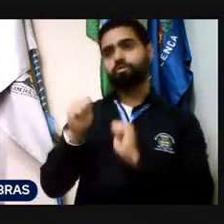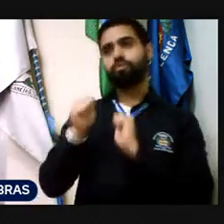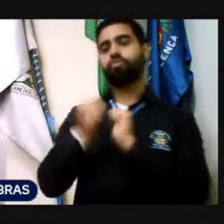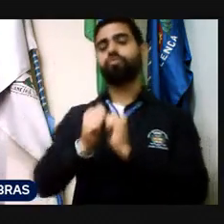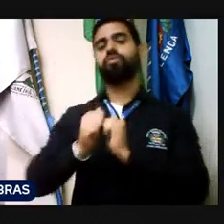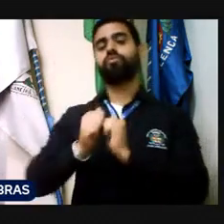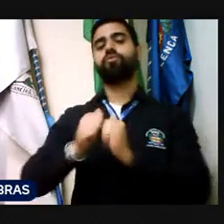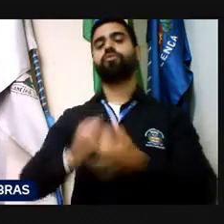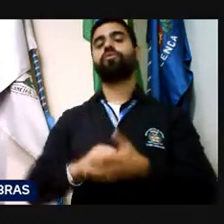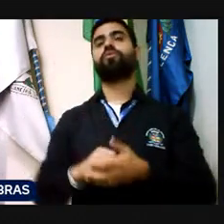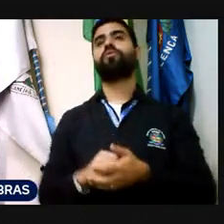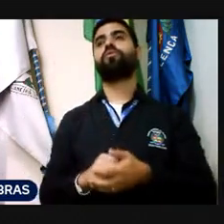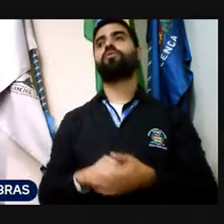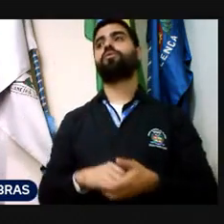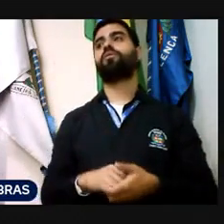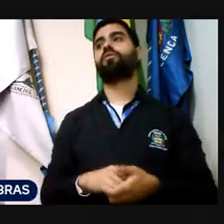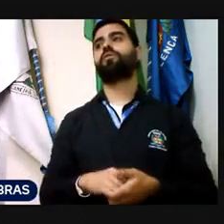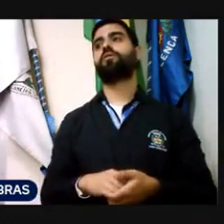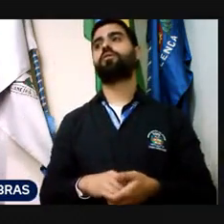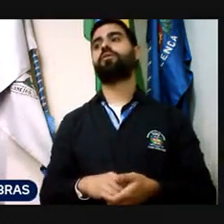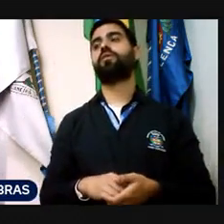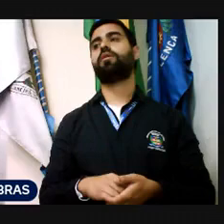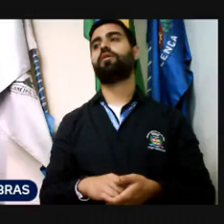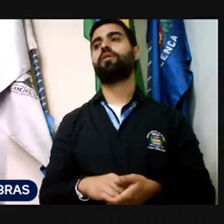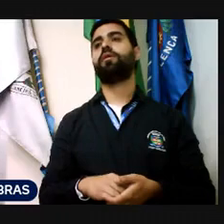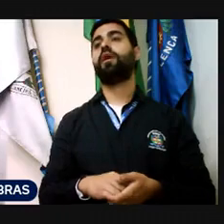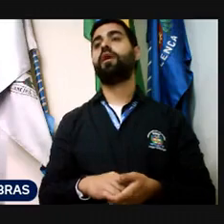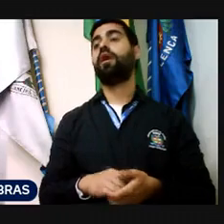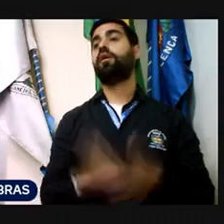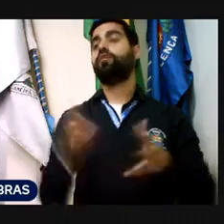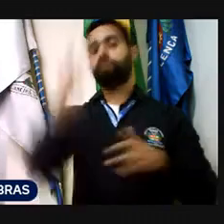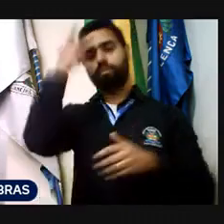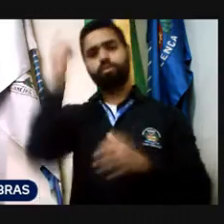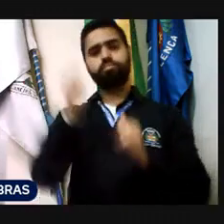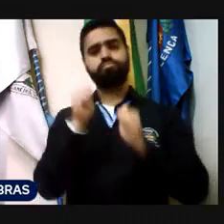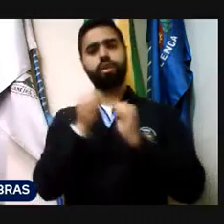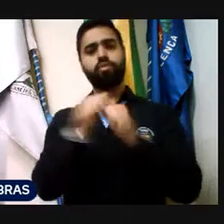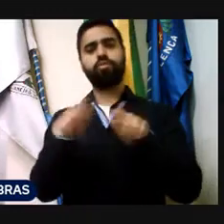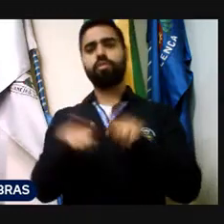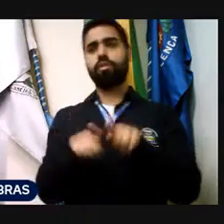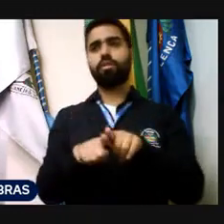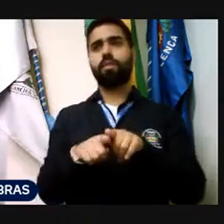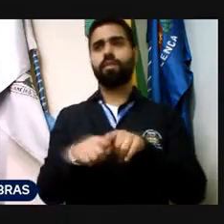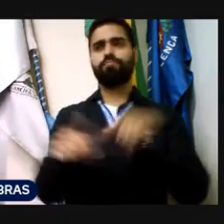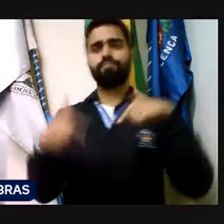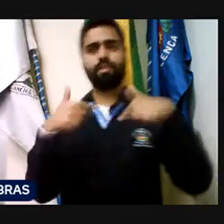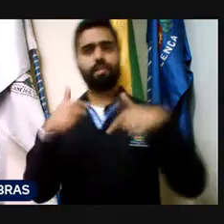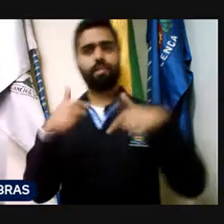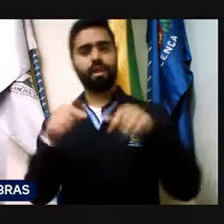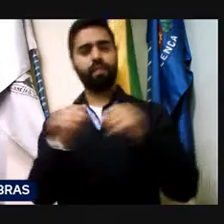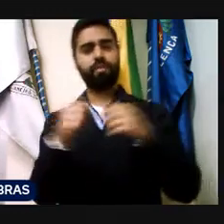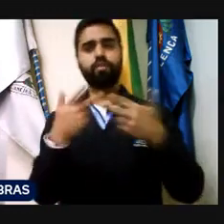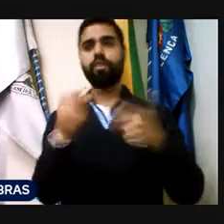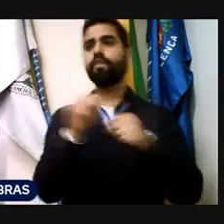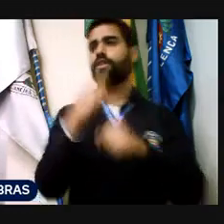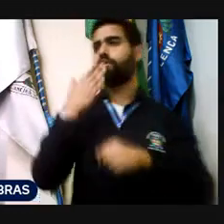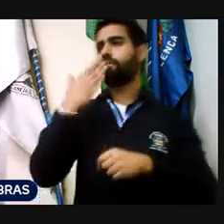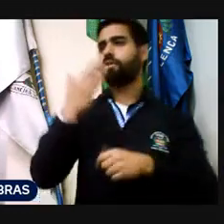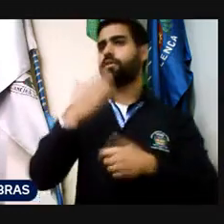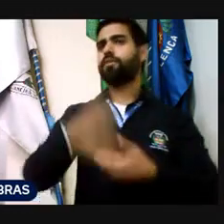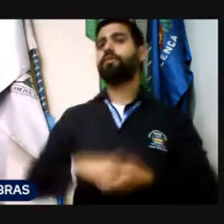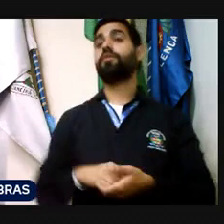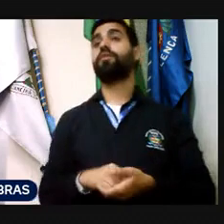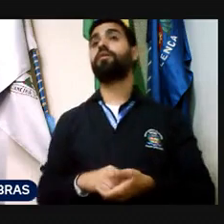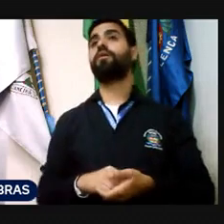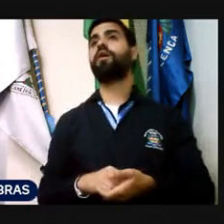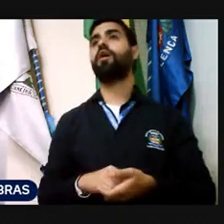acompanhando, nas nossas redes sociais, a todos que vêm junto ao nosso gabinete participando, nos solicitando,